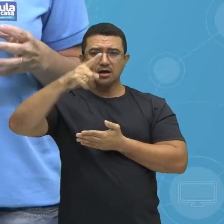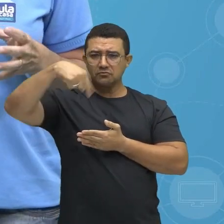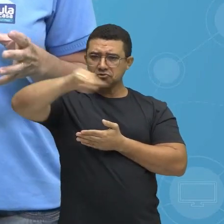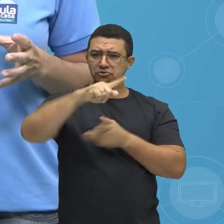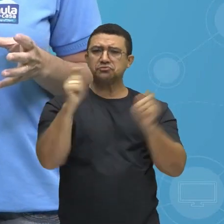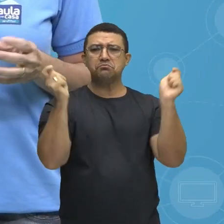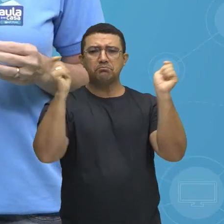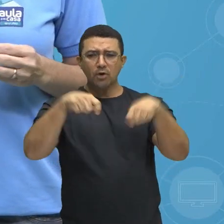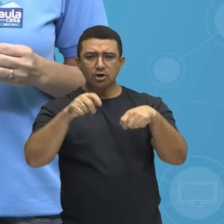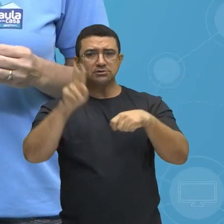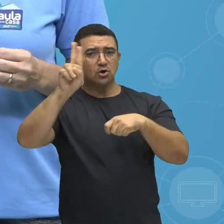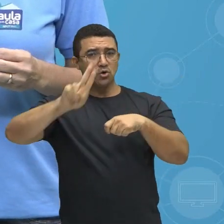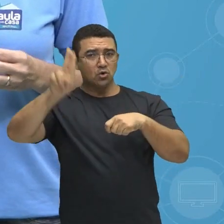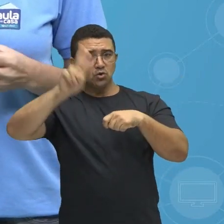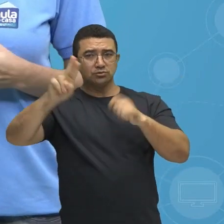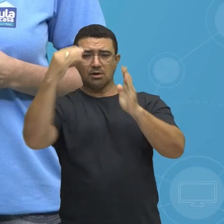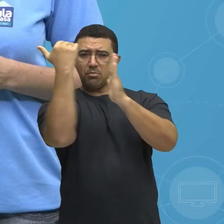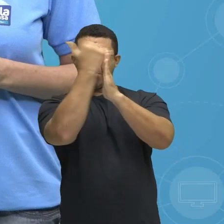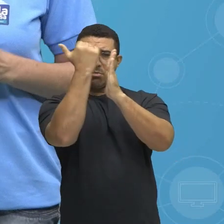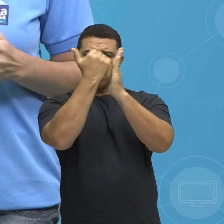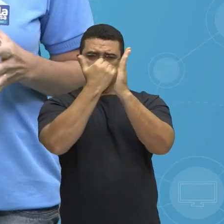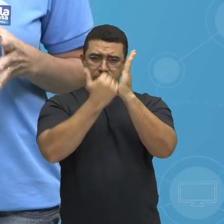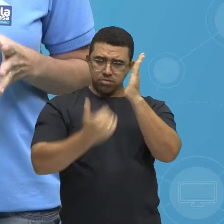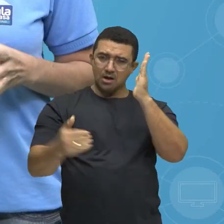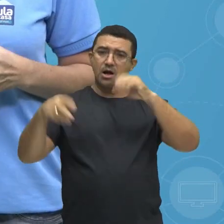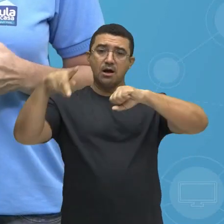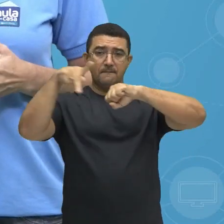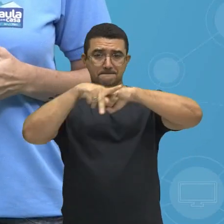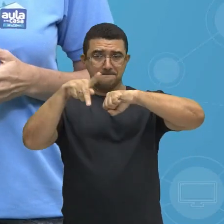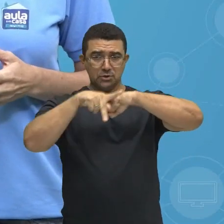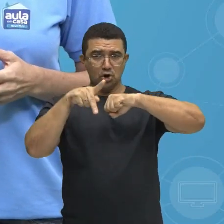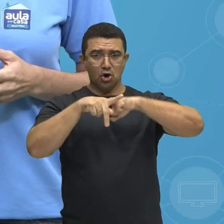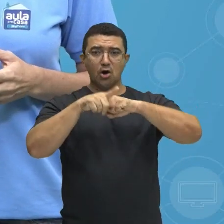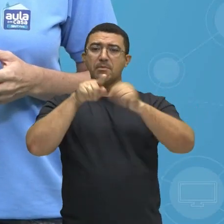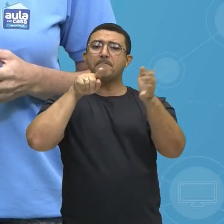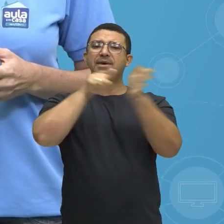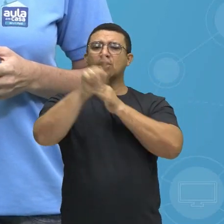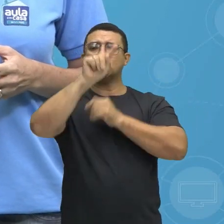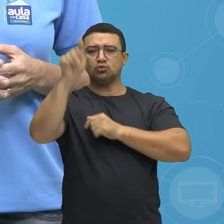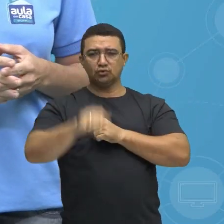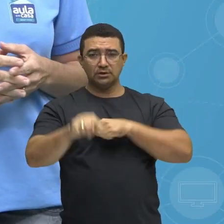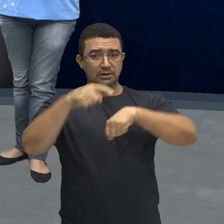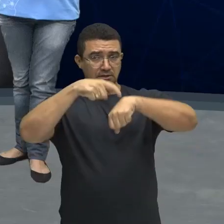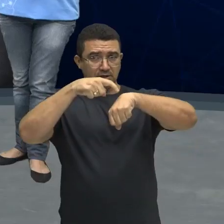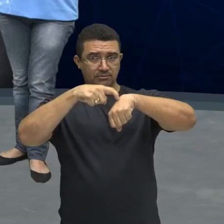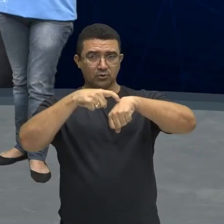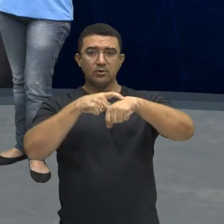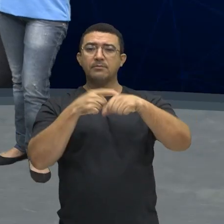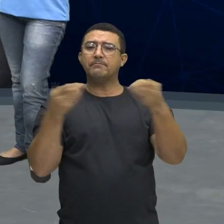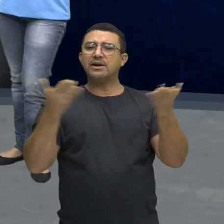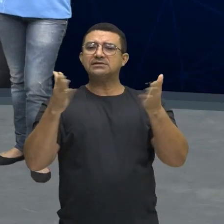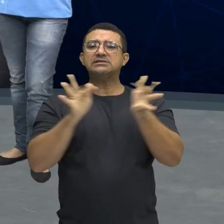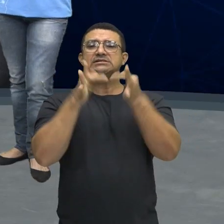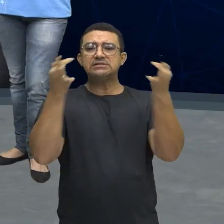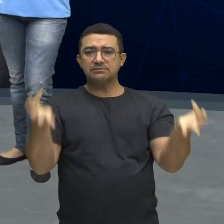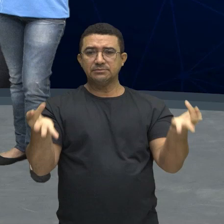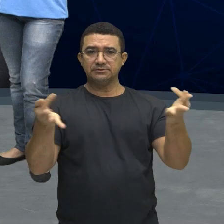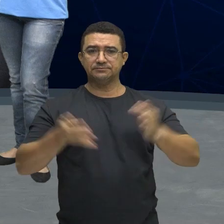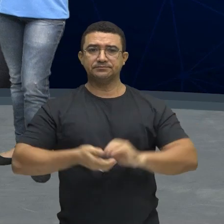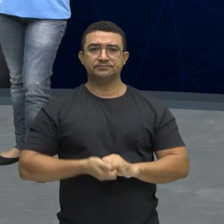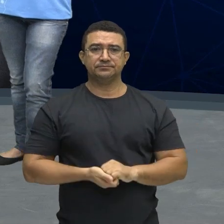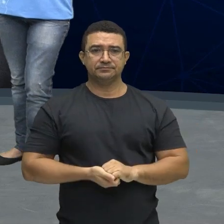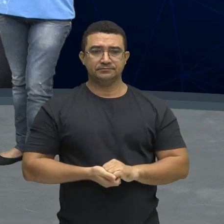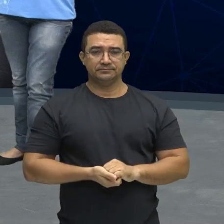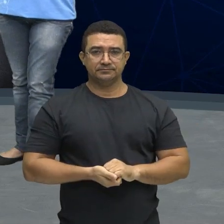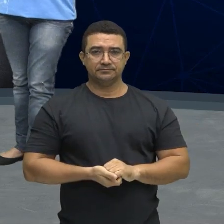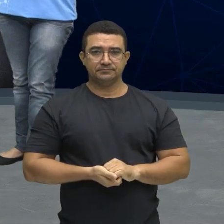utilizar estas frases, não é? Com o simple present, certo? Vamos dar uma olhada aqui junto comigo.